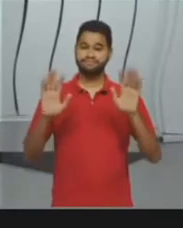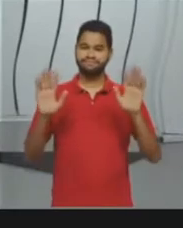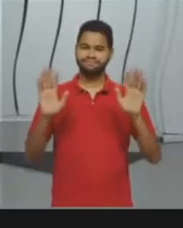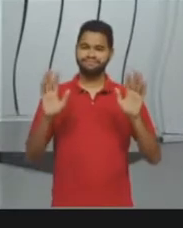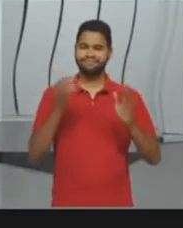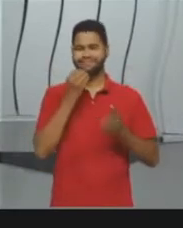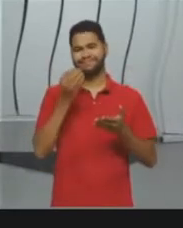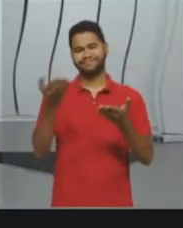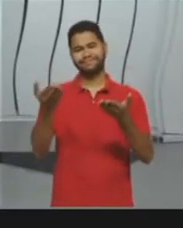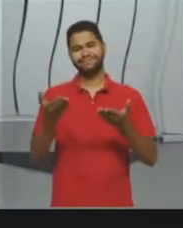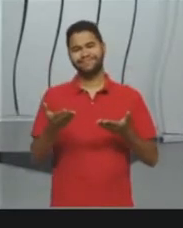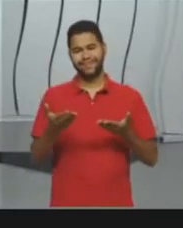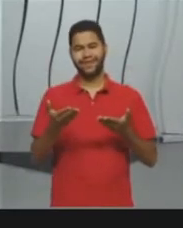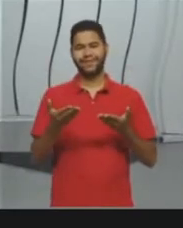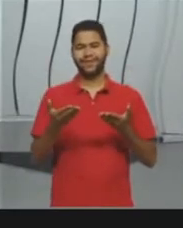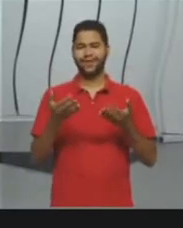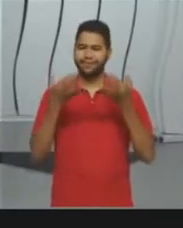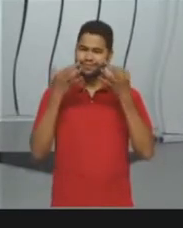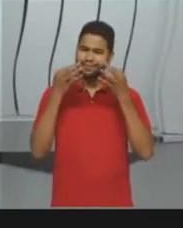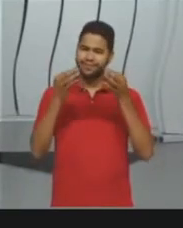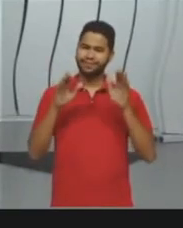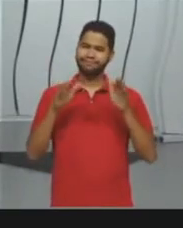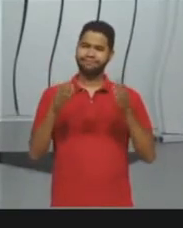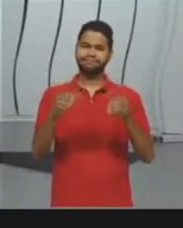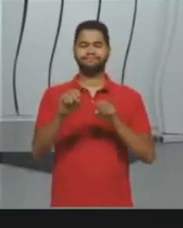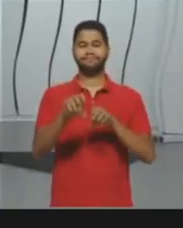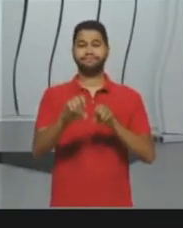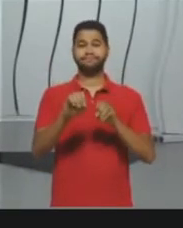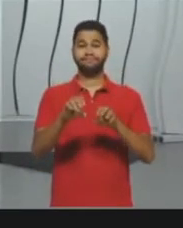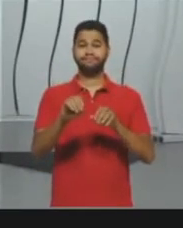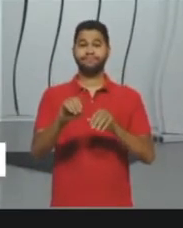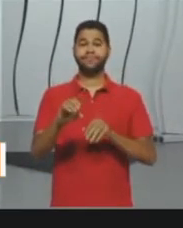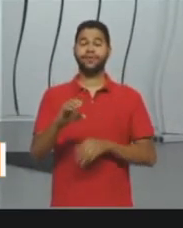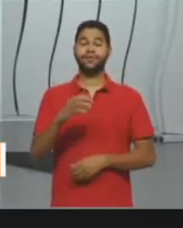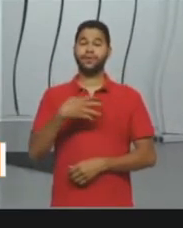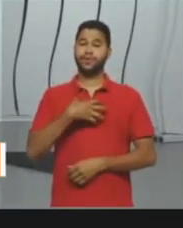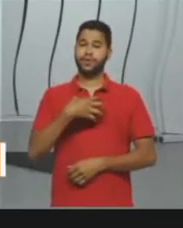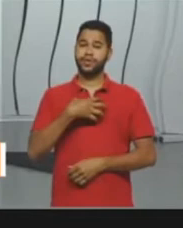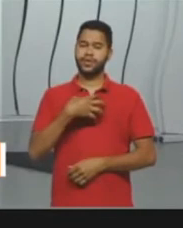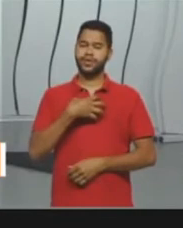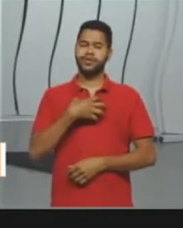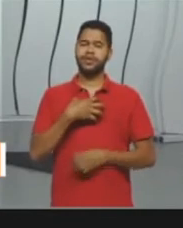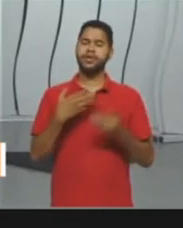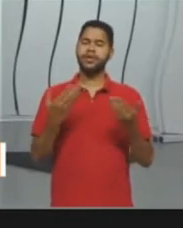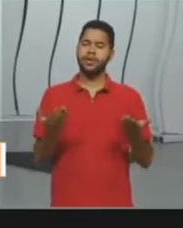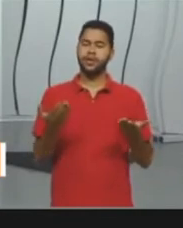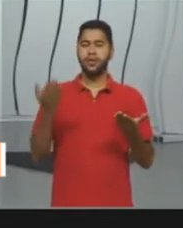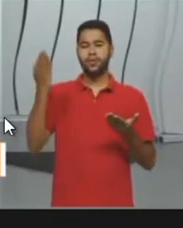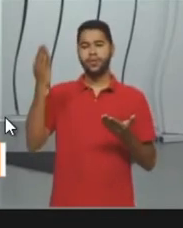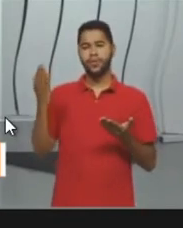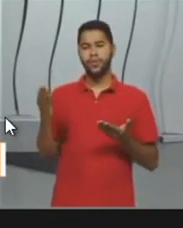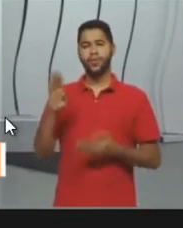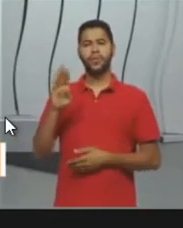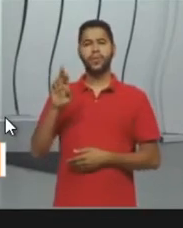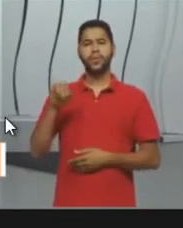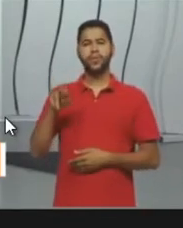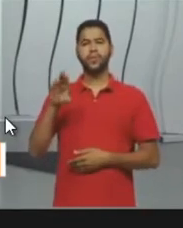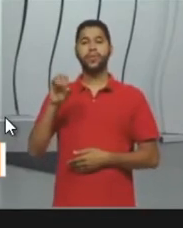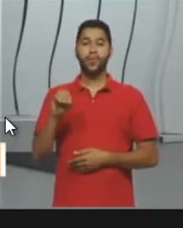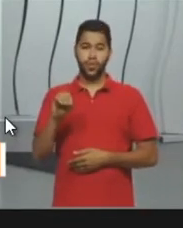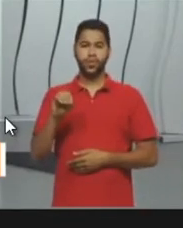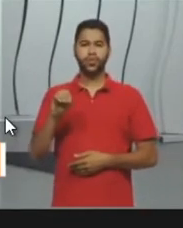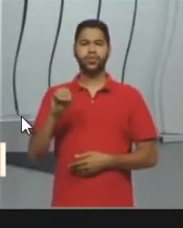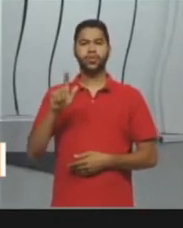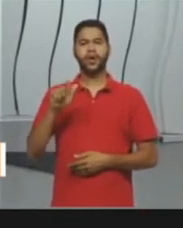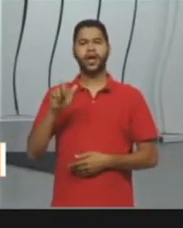Seja bem-vindo a mais um Se Liga na Educação de Ciências. Eu sou o Bruno Galvão e vou falar com você, aluno do 7º ano